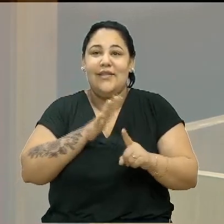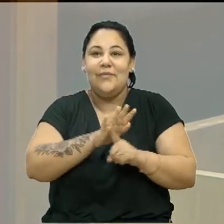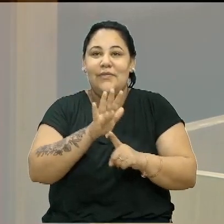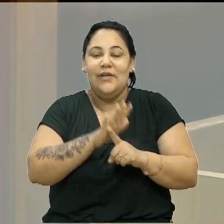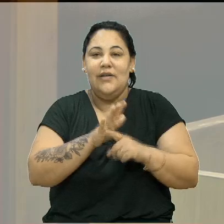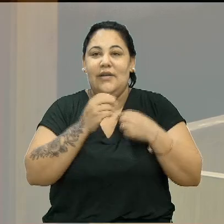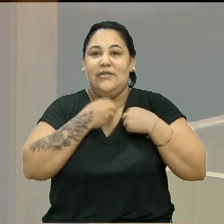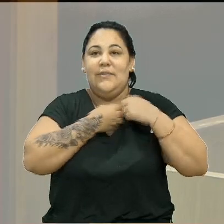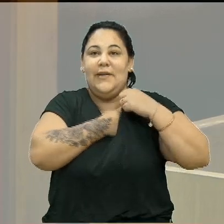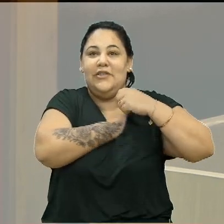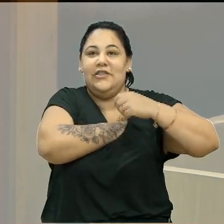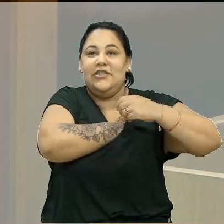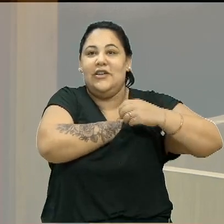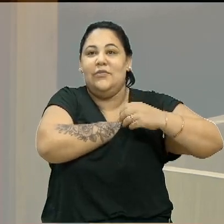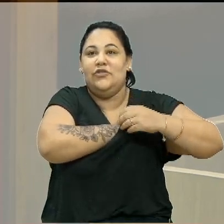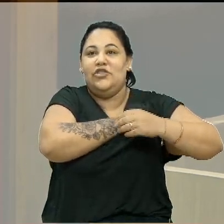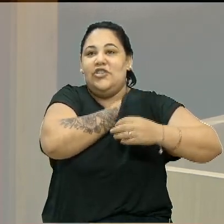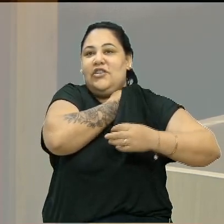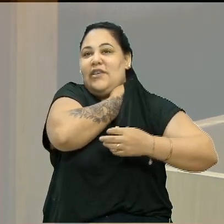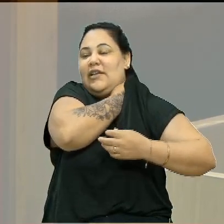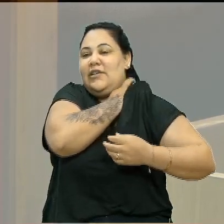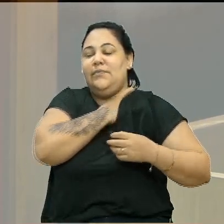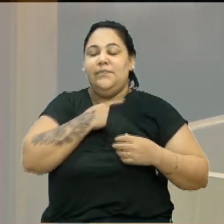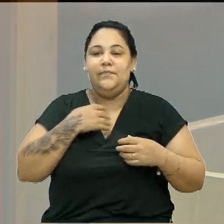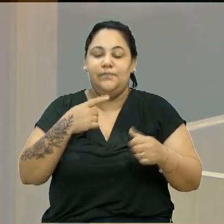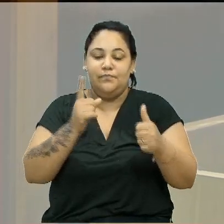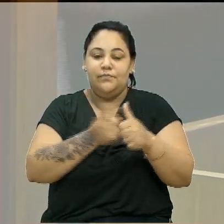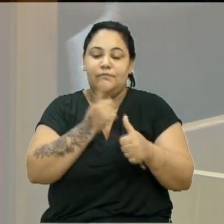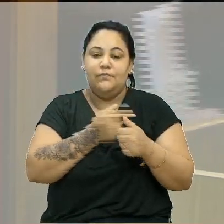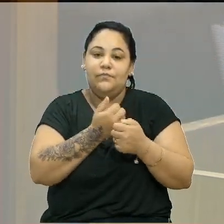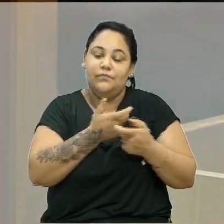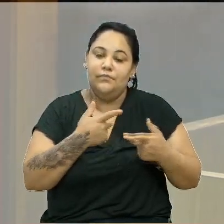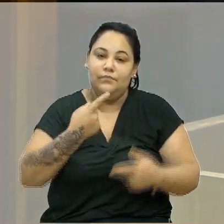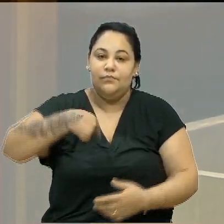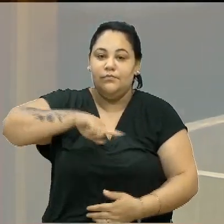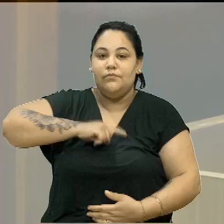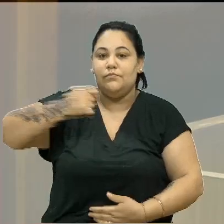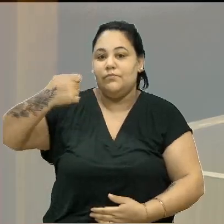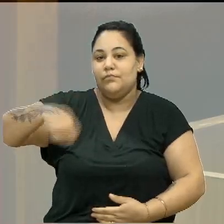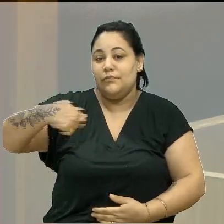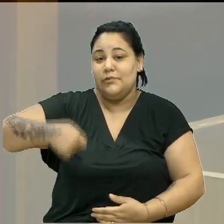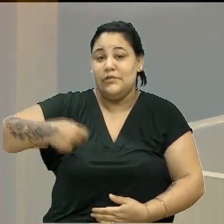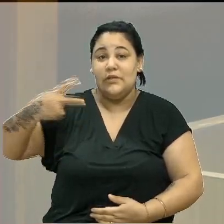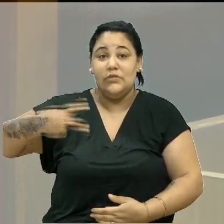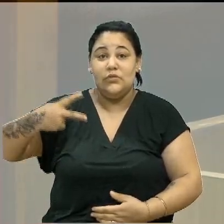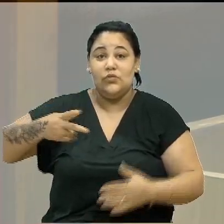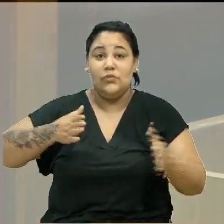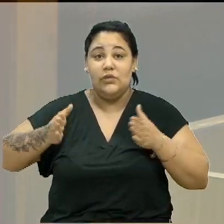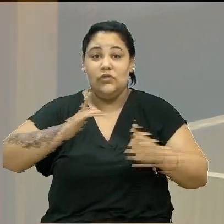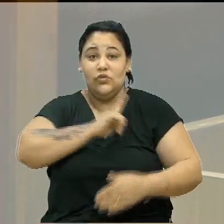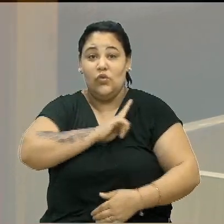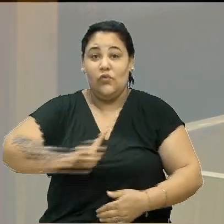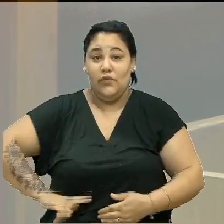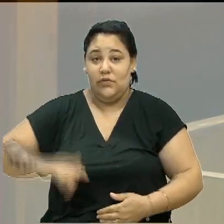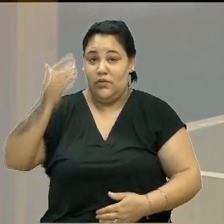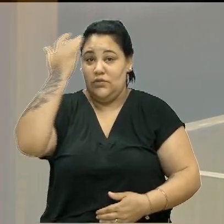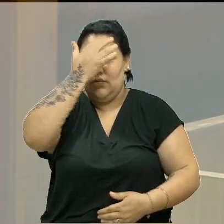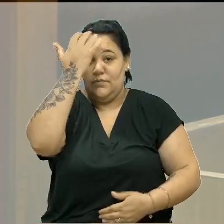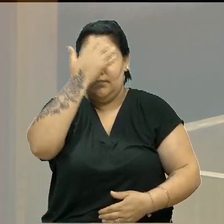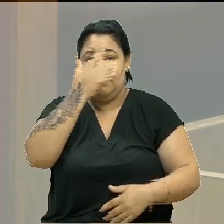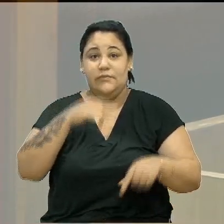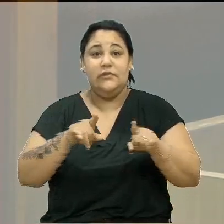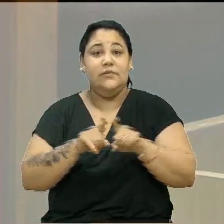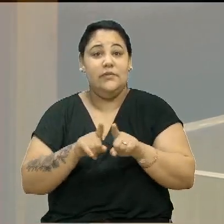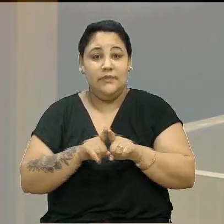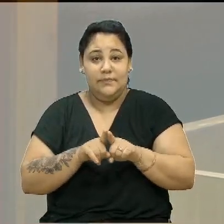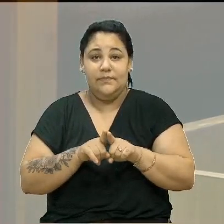a primeira questão que nós precisamos é de que o segundo governo do prefeito Adiló